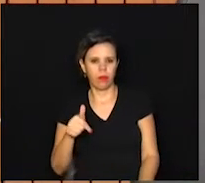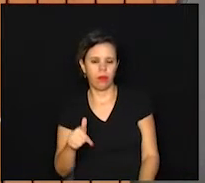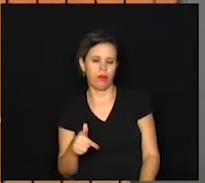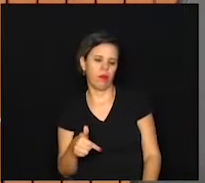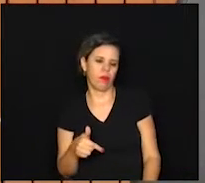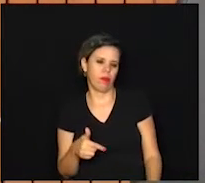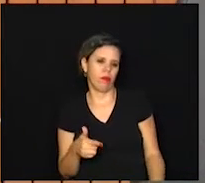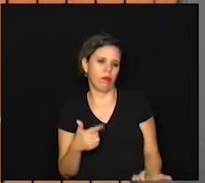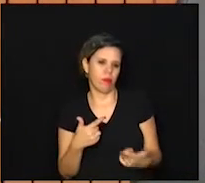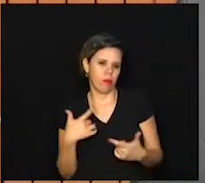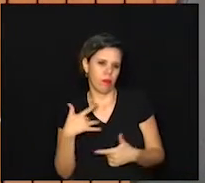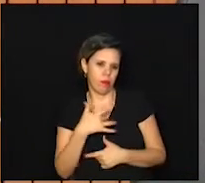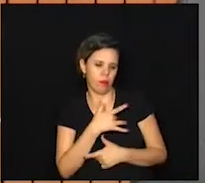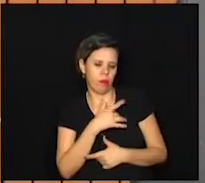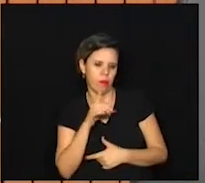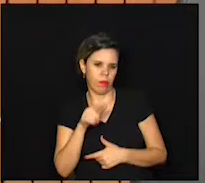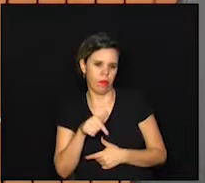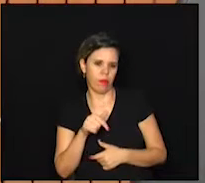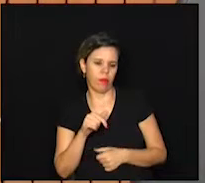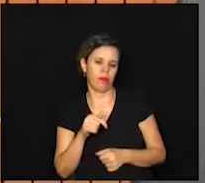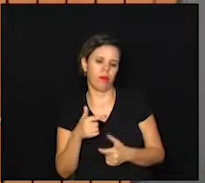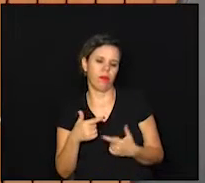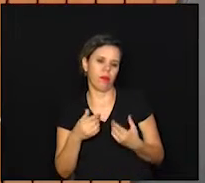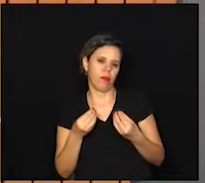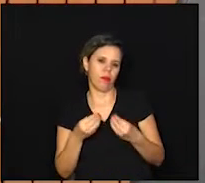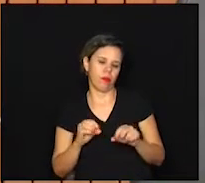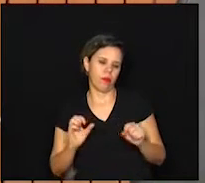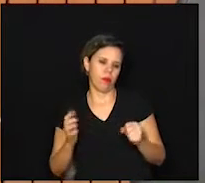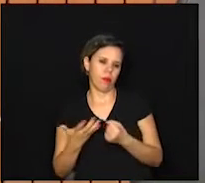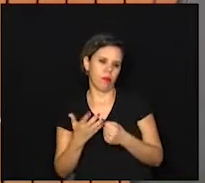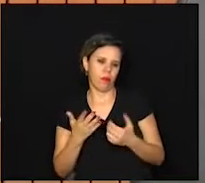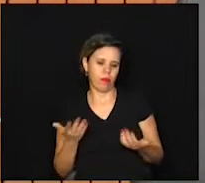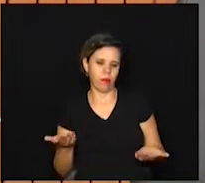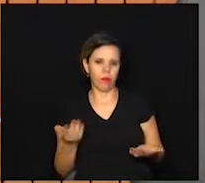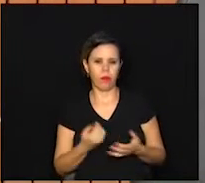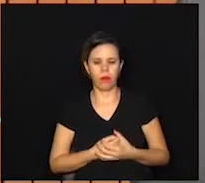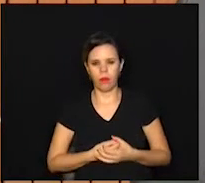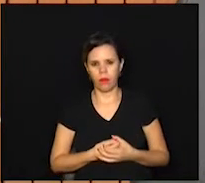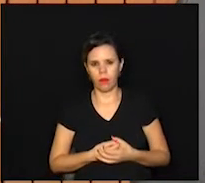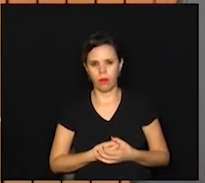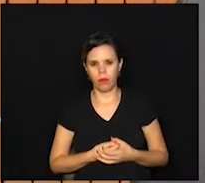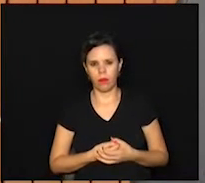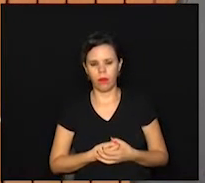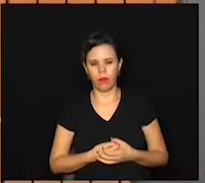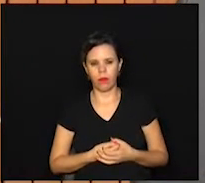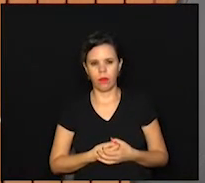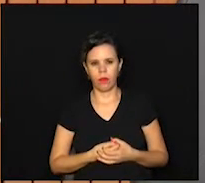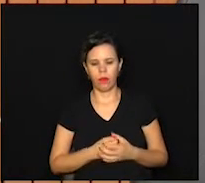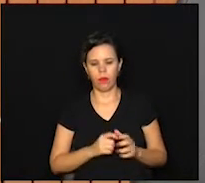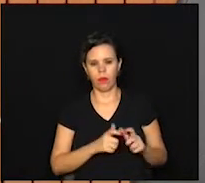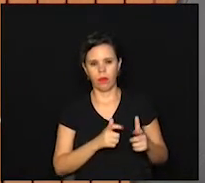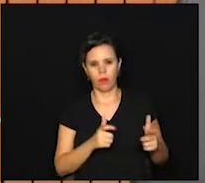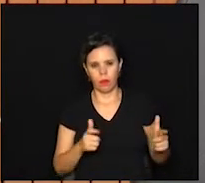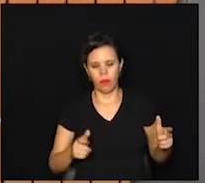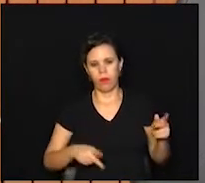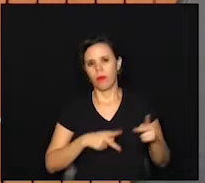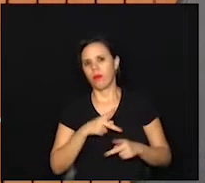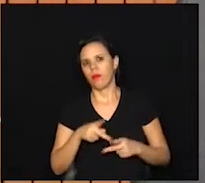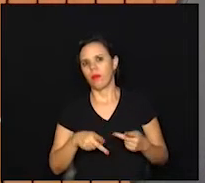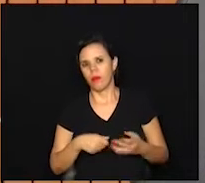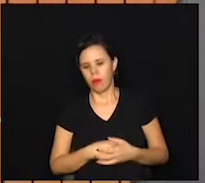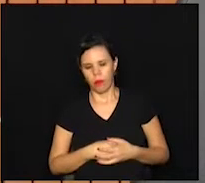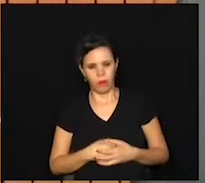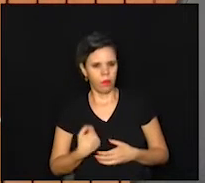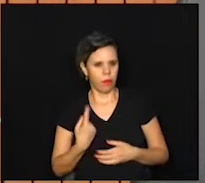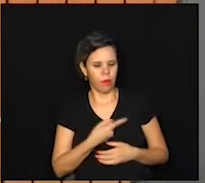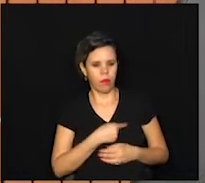risco para a COVID. Então, esse ciclo, né, que foi crescendo, da